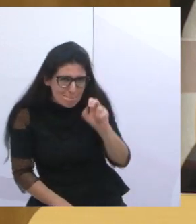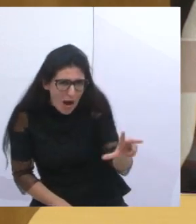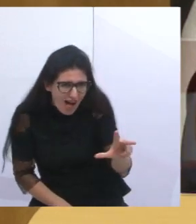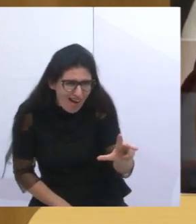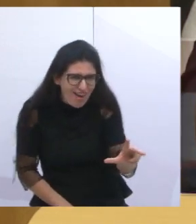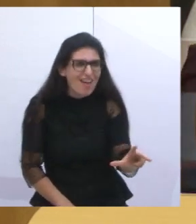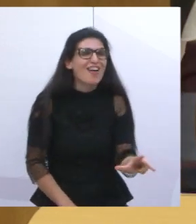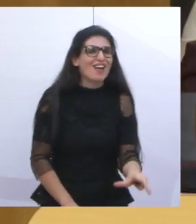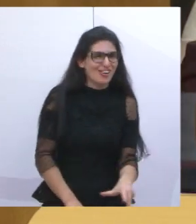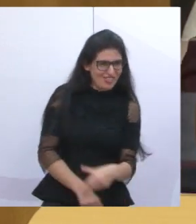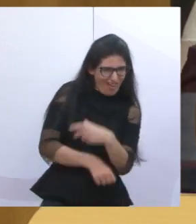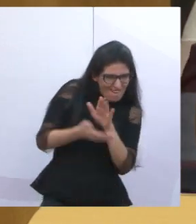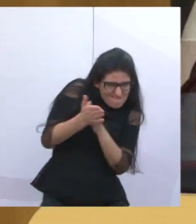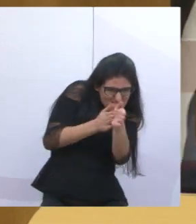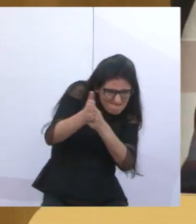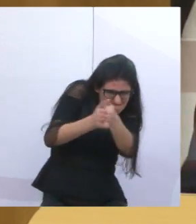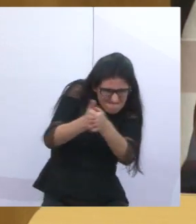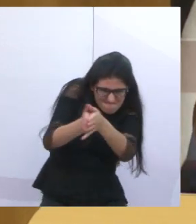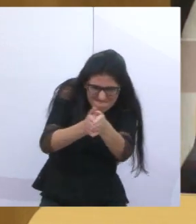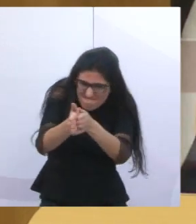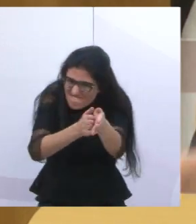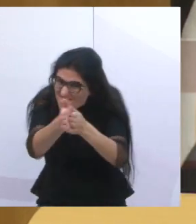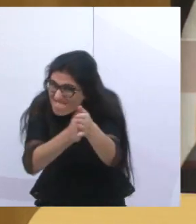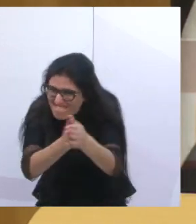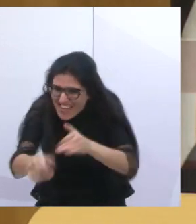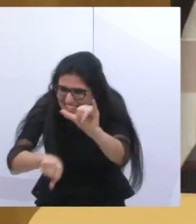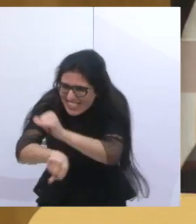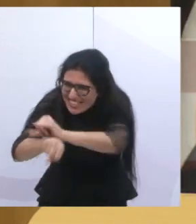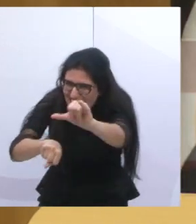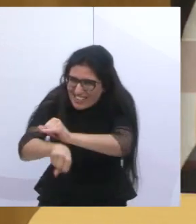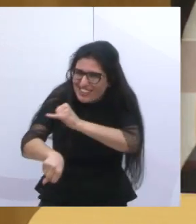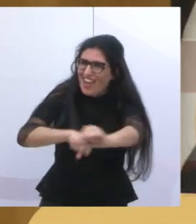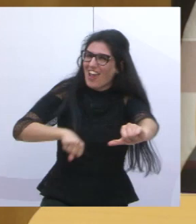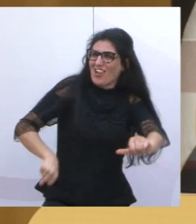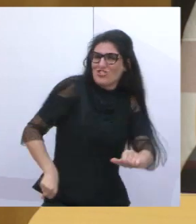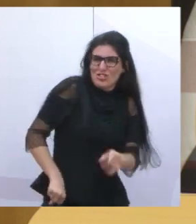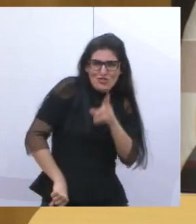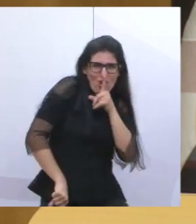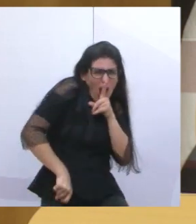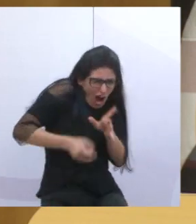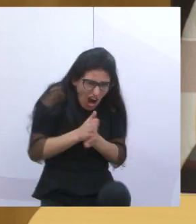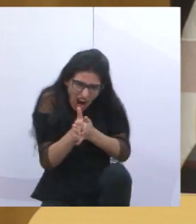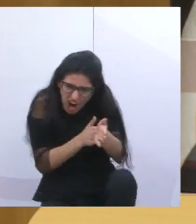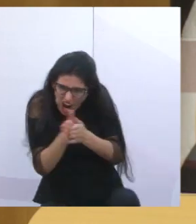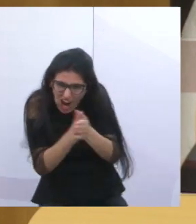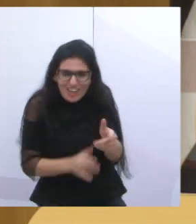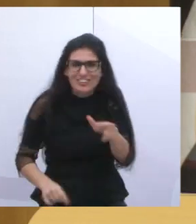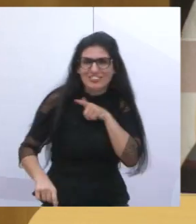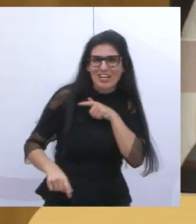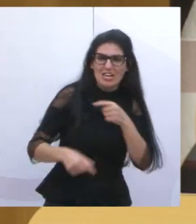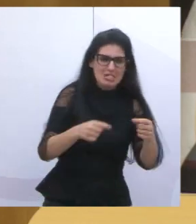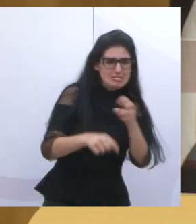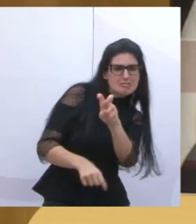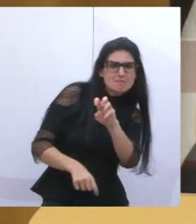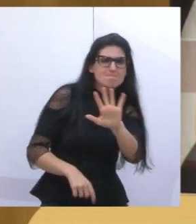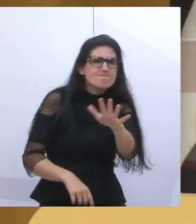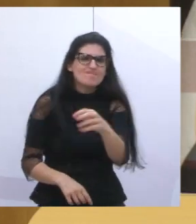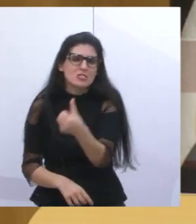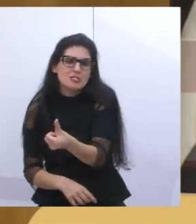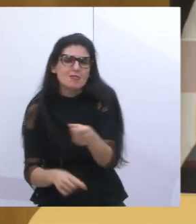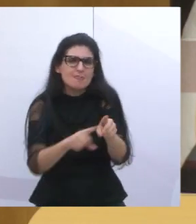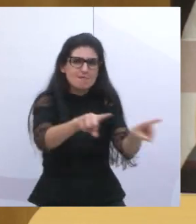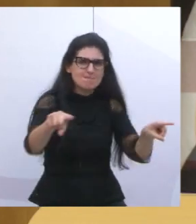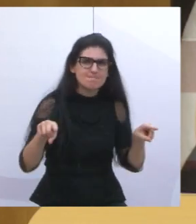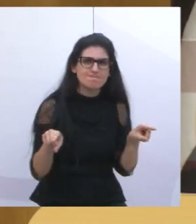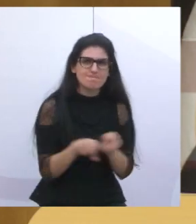regra para poder se beneficiar. Alguns deles até que tinham 5, 6 lotes, não aderiram ao programa